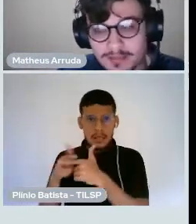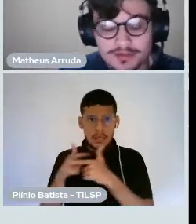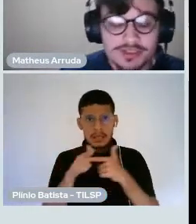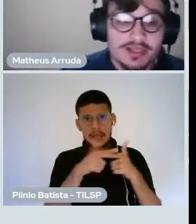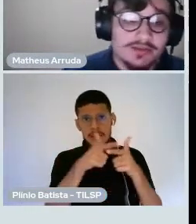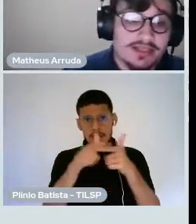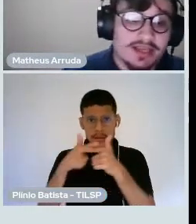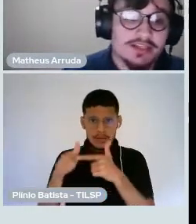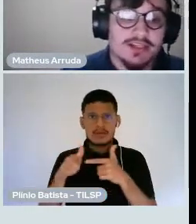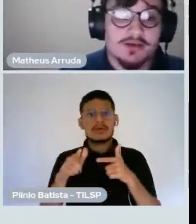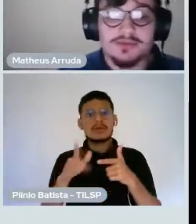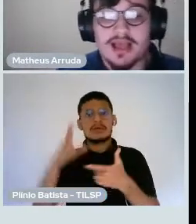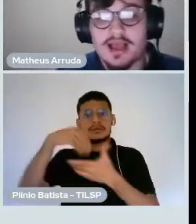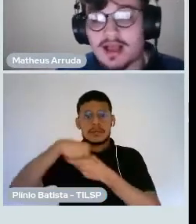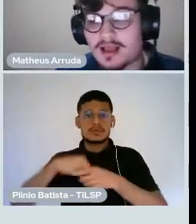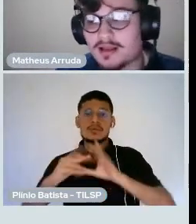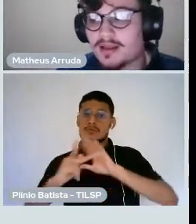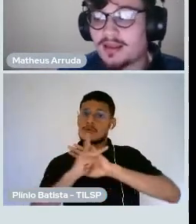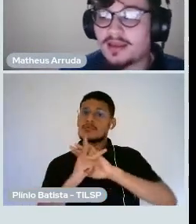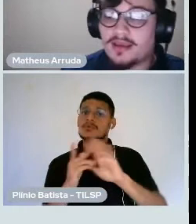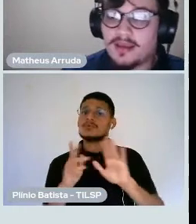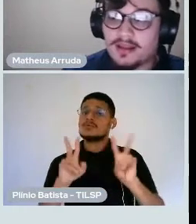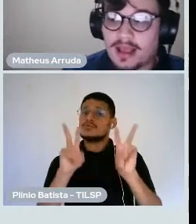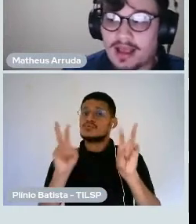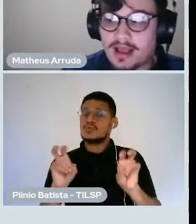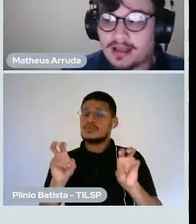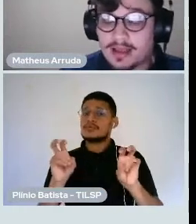alguns parâmetros dentro dessa questão da